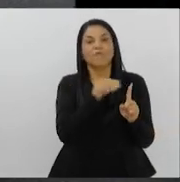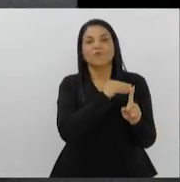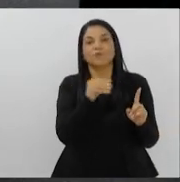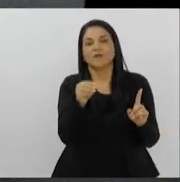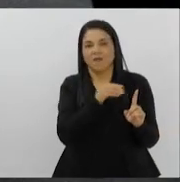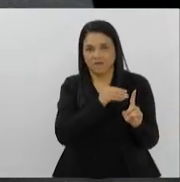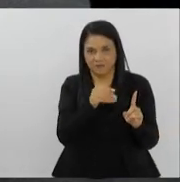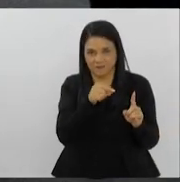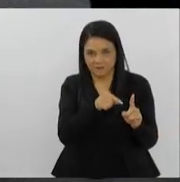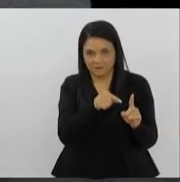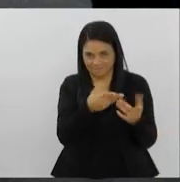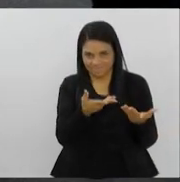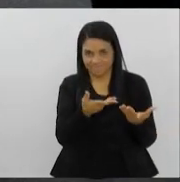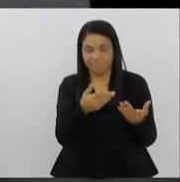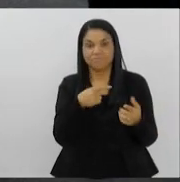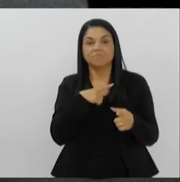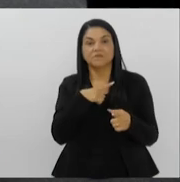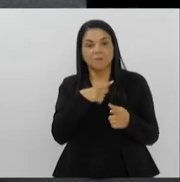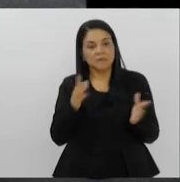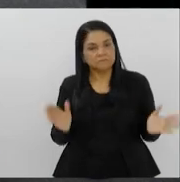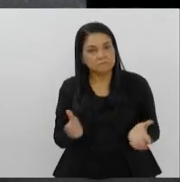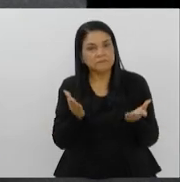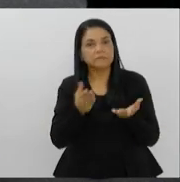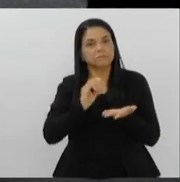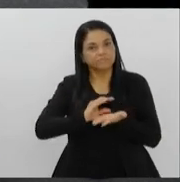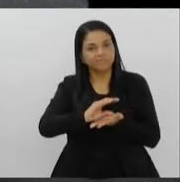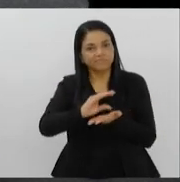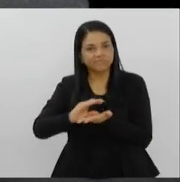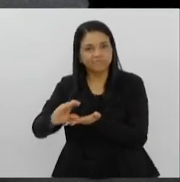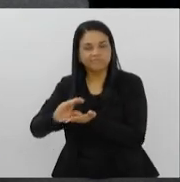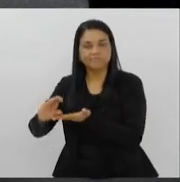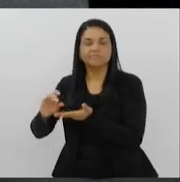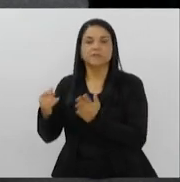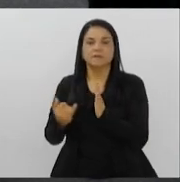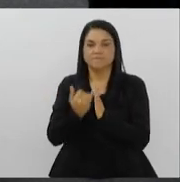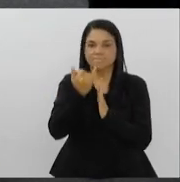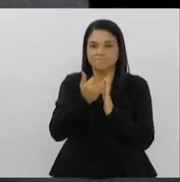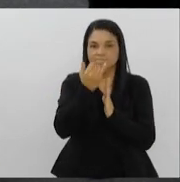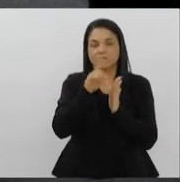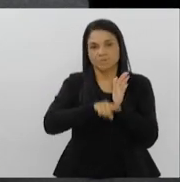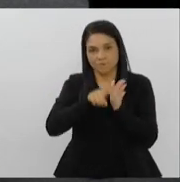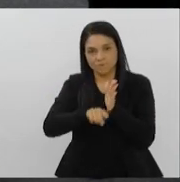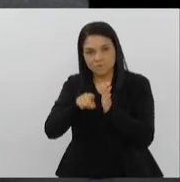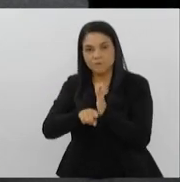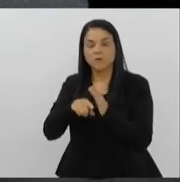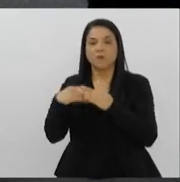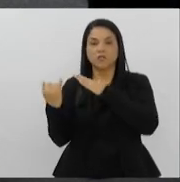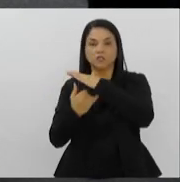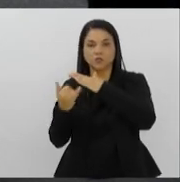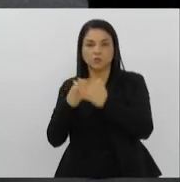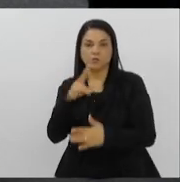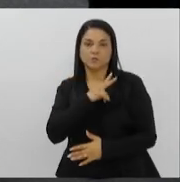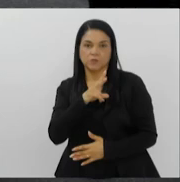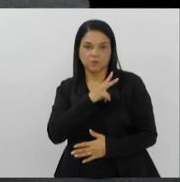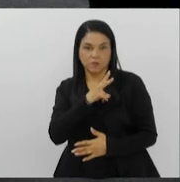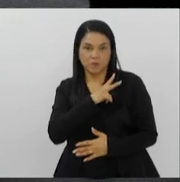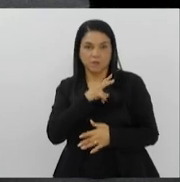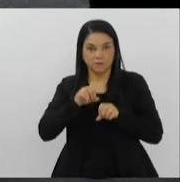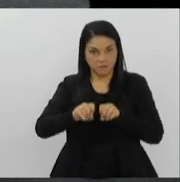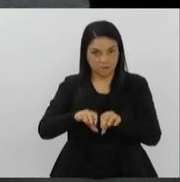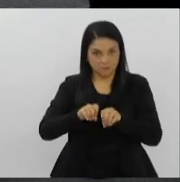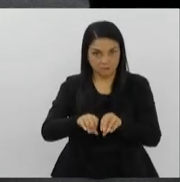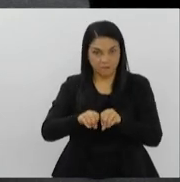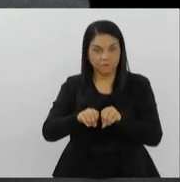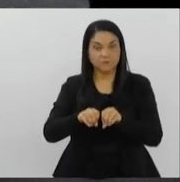também concederá incentivos fiscais para instituições privadas de ensino que